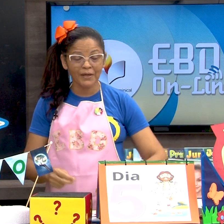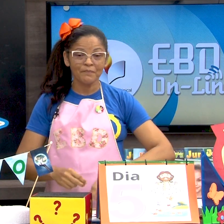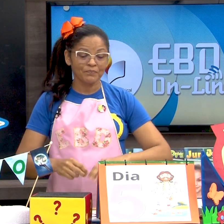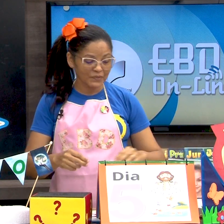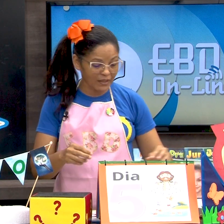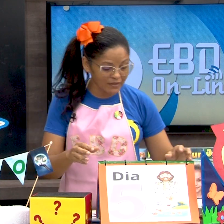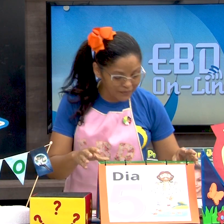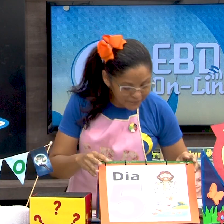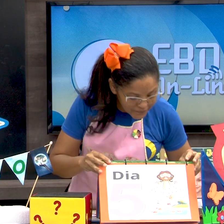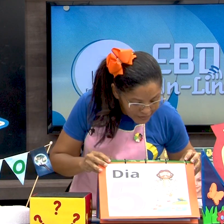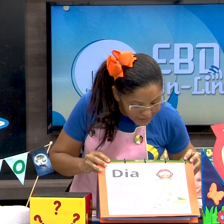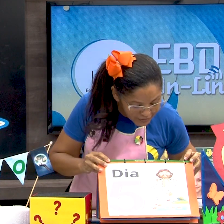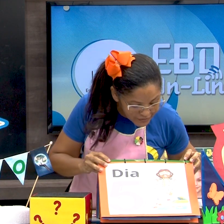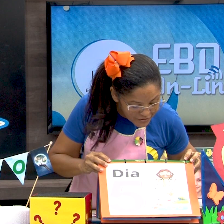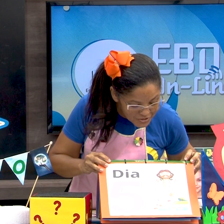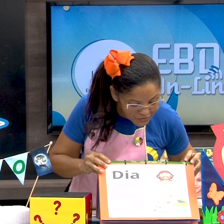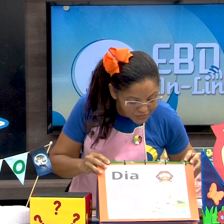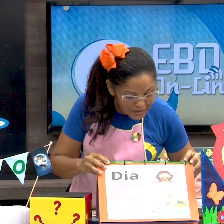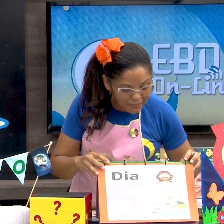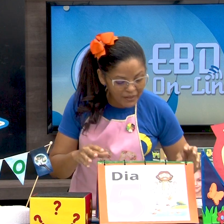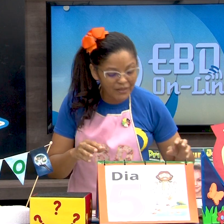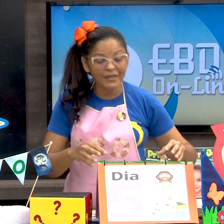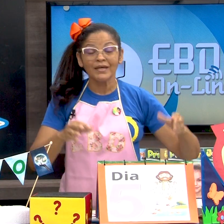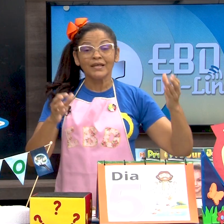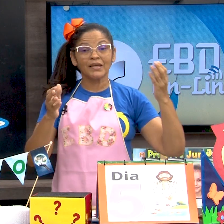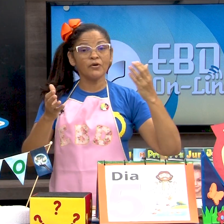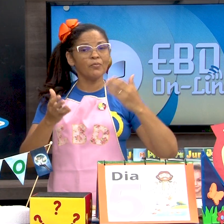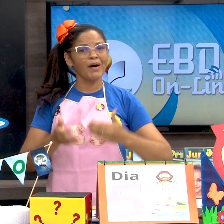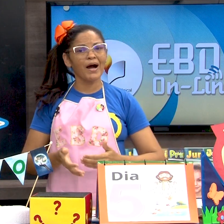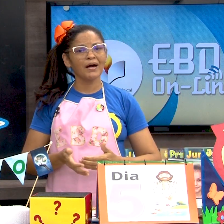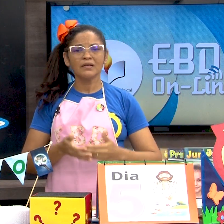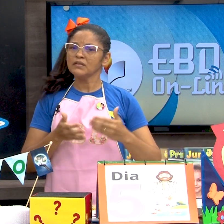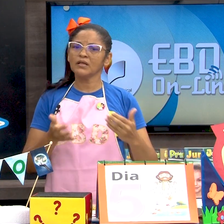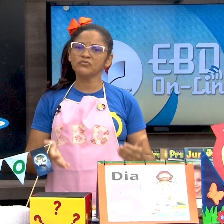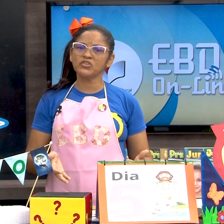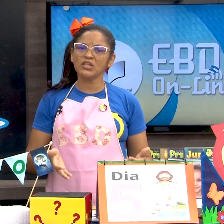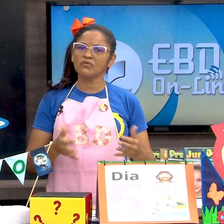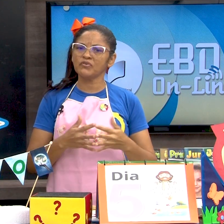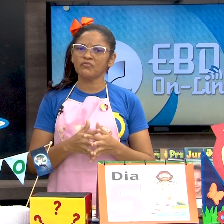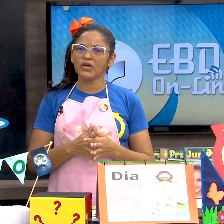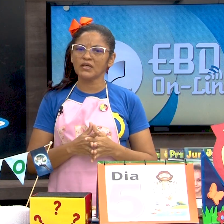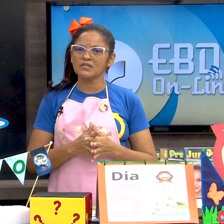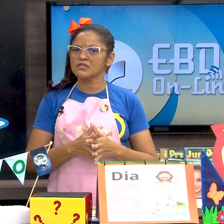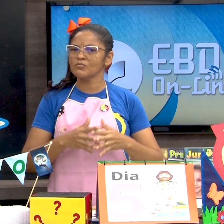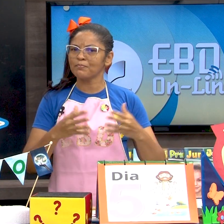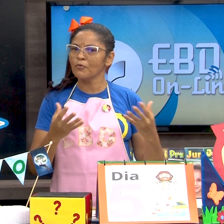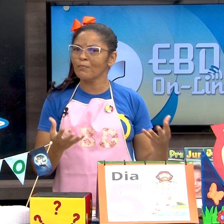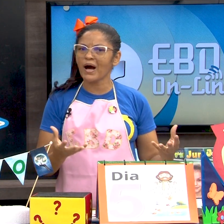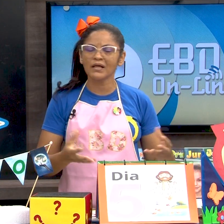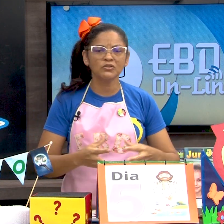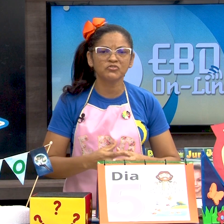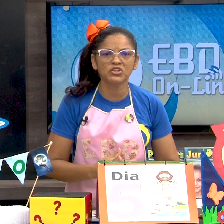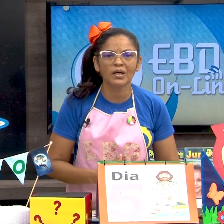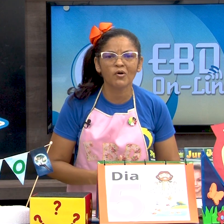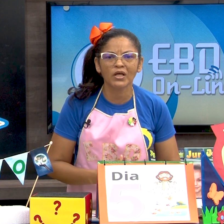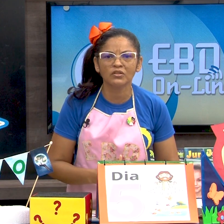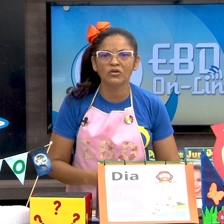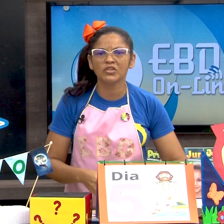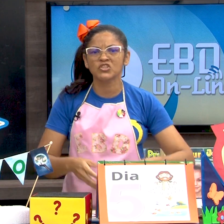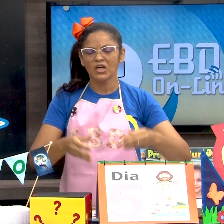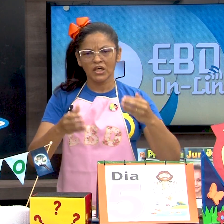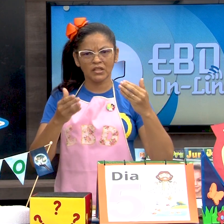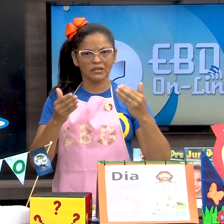Também cadê e Deus viu também que o mar não tinha viventes o mar não tinha